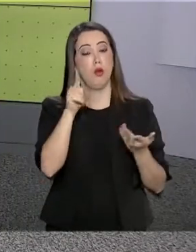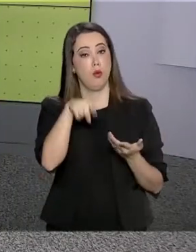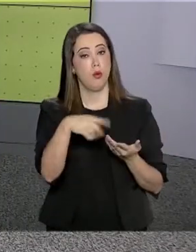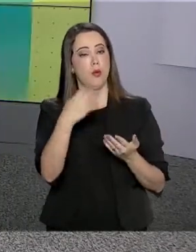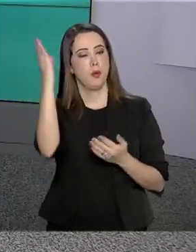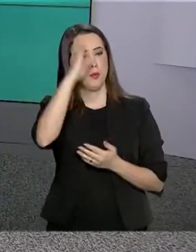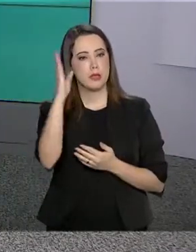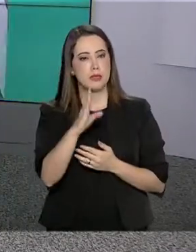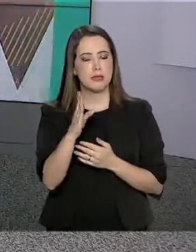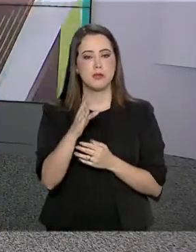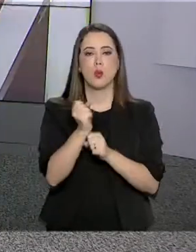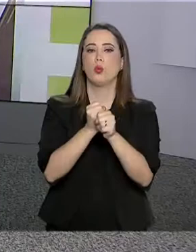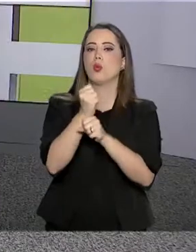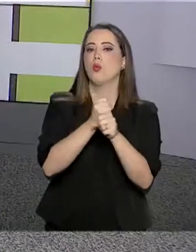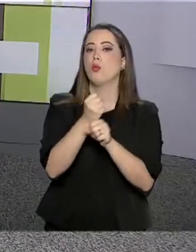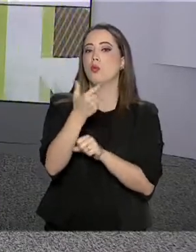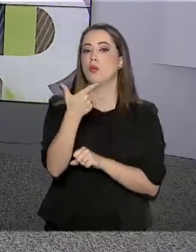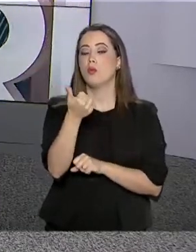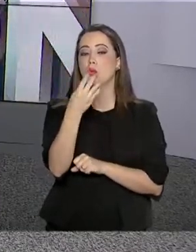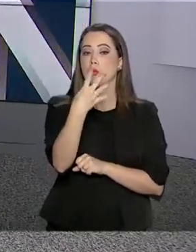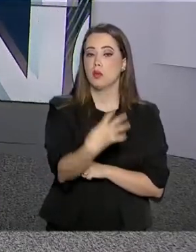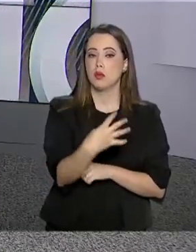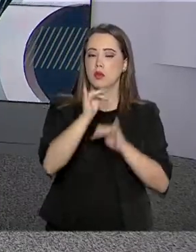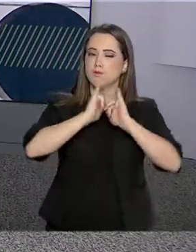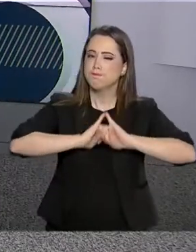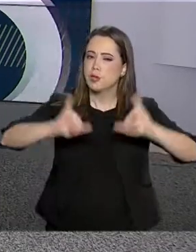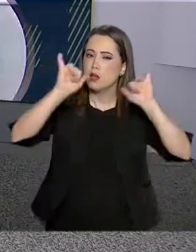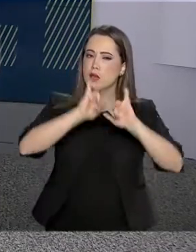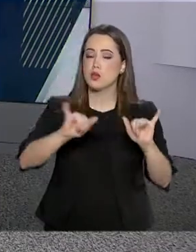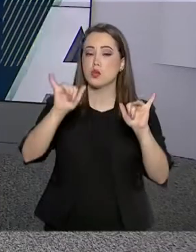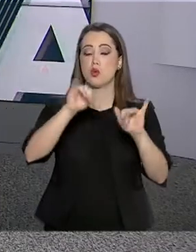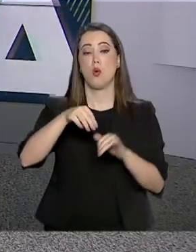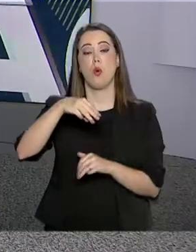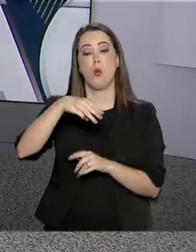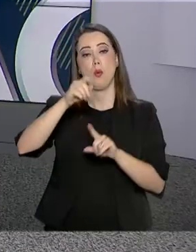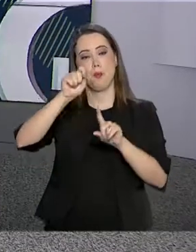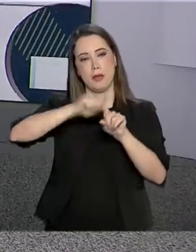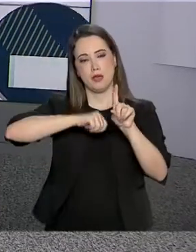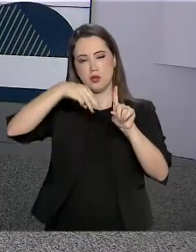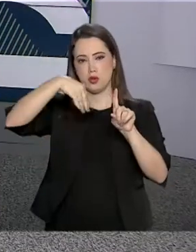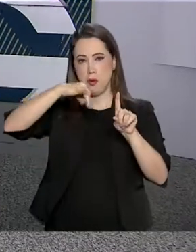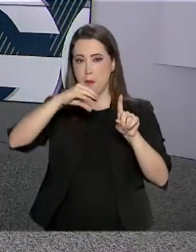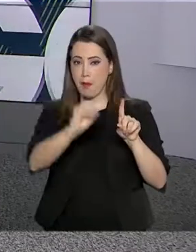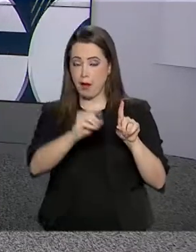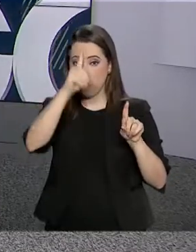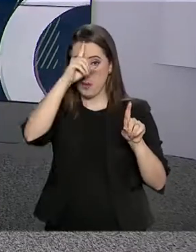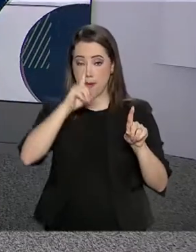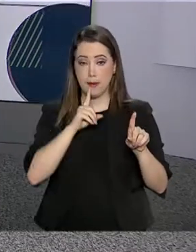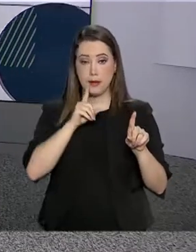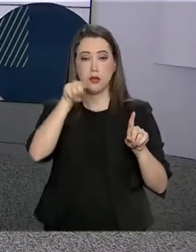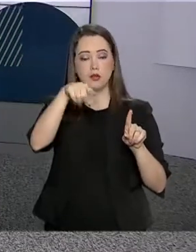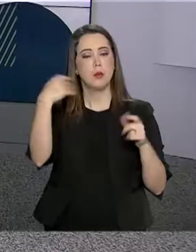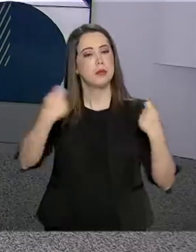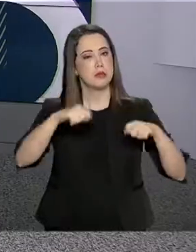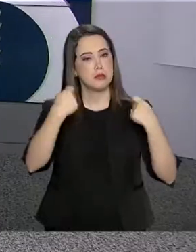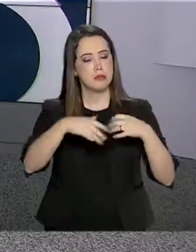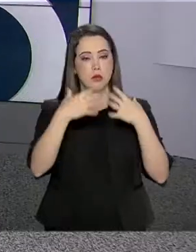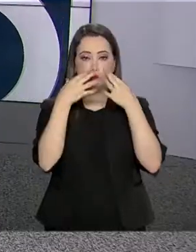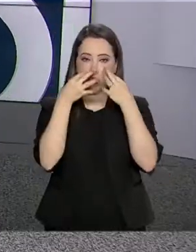Brasil lançou em 2014 o Maio Amarelo. A campanha é um alerta sobre a necessidade de uma direção